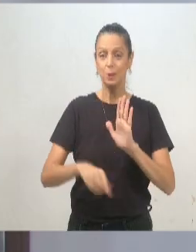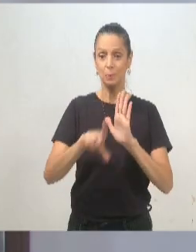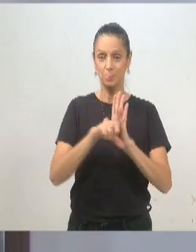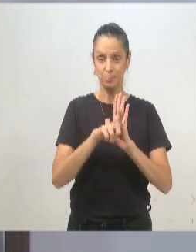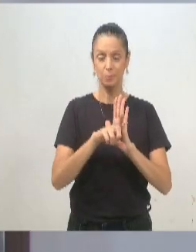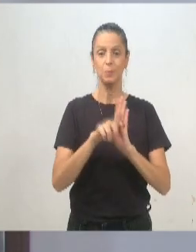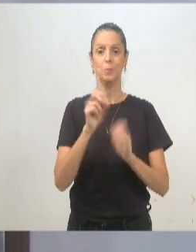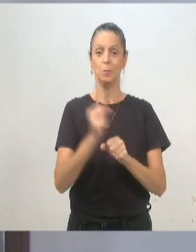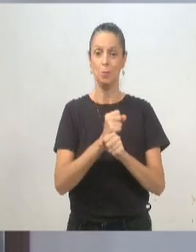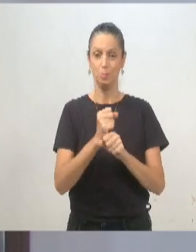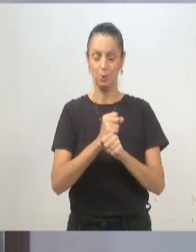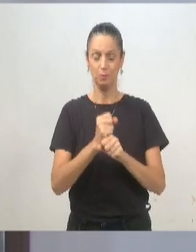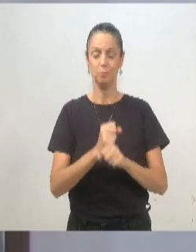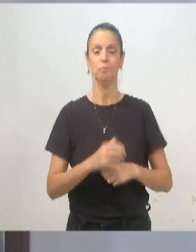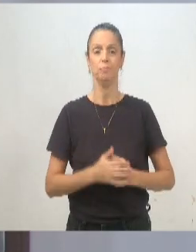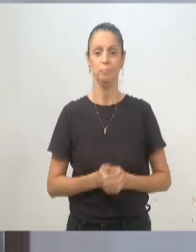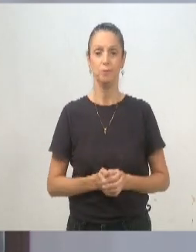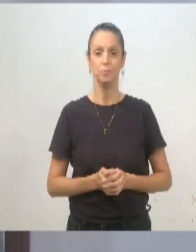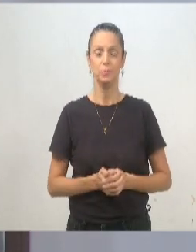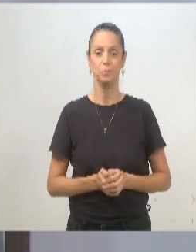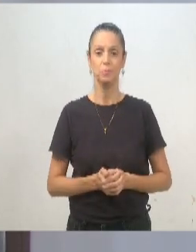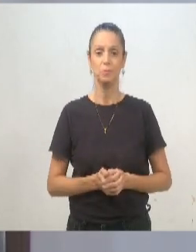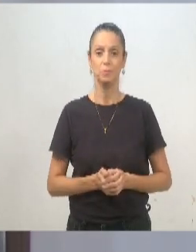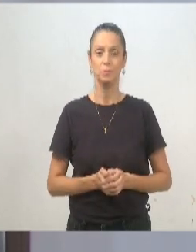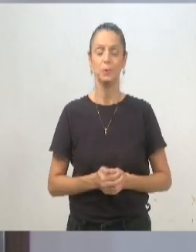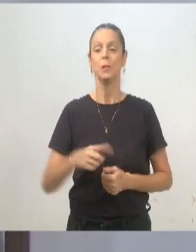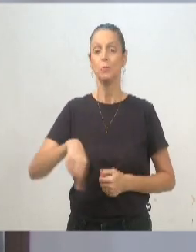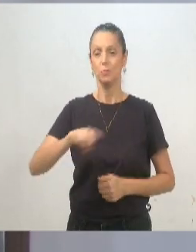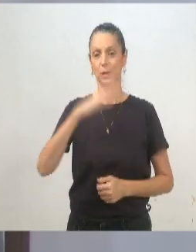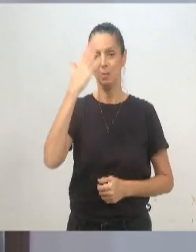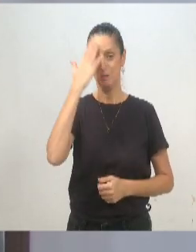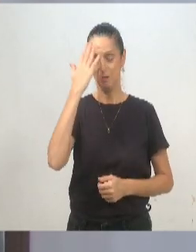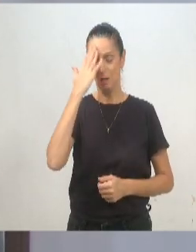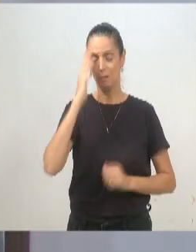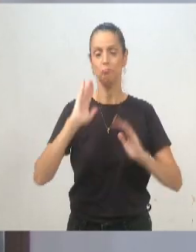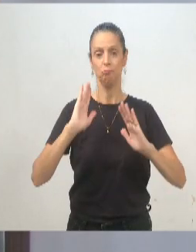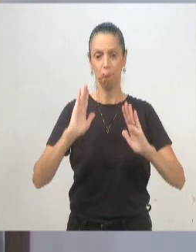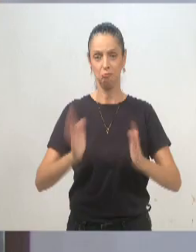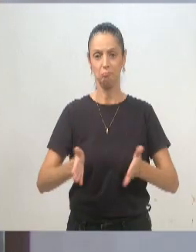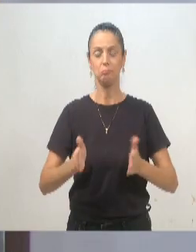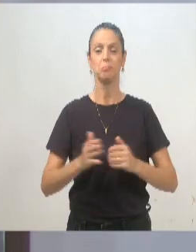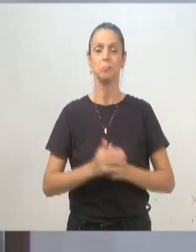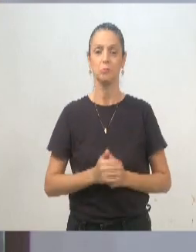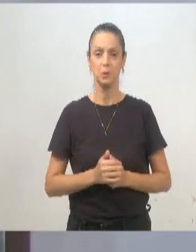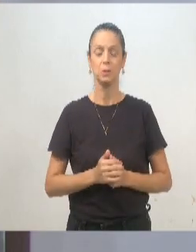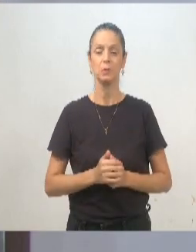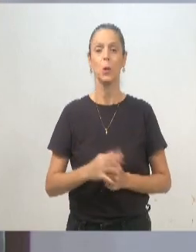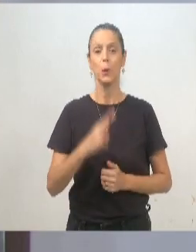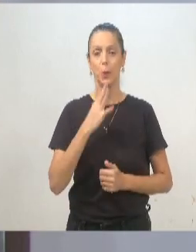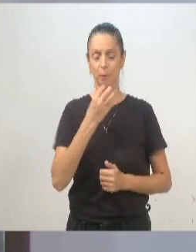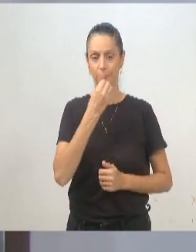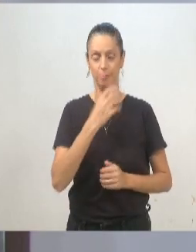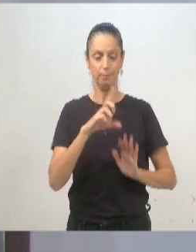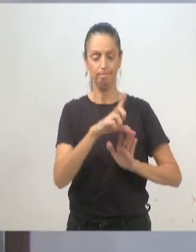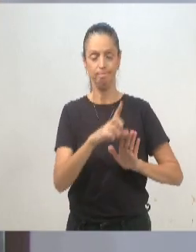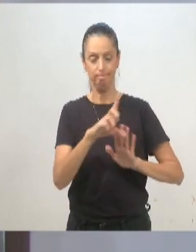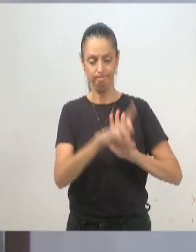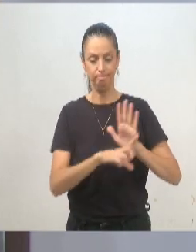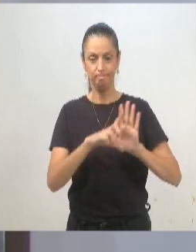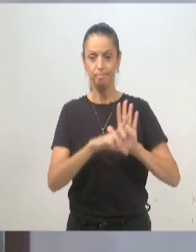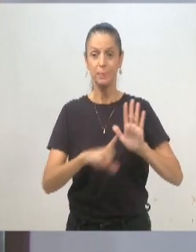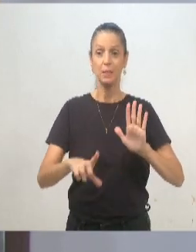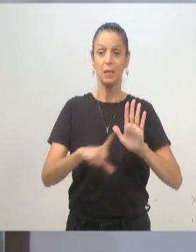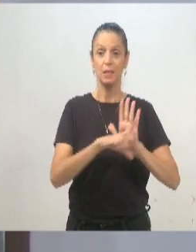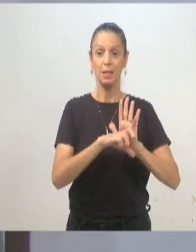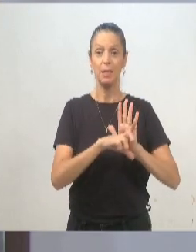lei orçamentária anual, não preciso dizer, né, todos os senhores sabem, como especialistas da legislação, ela é uma lei